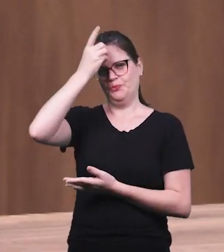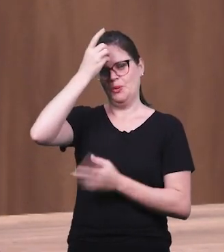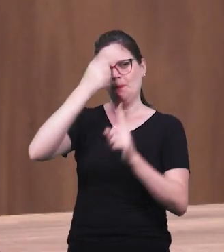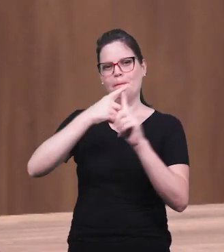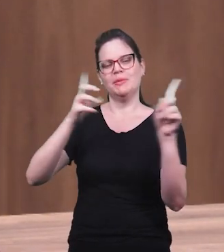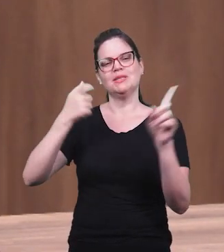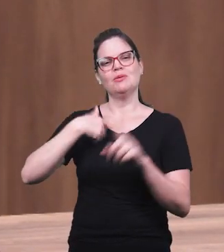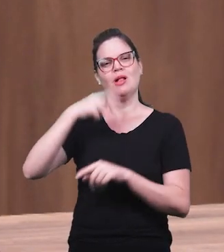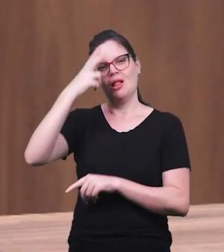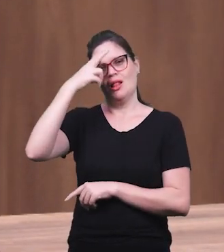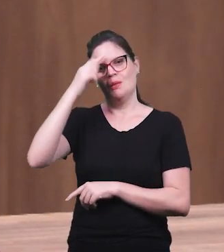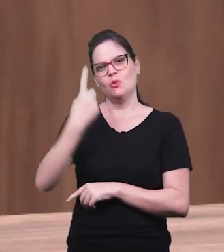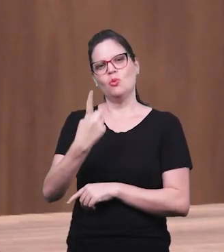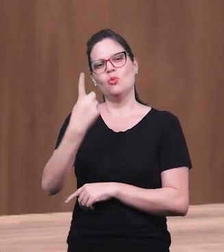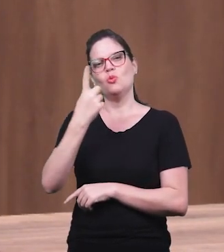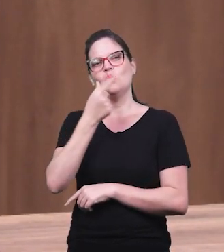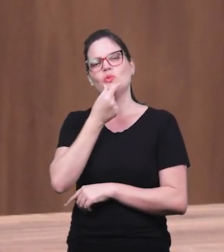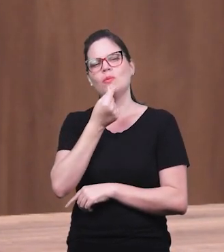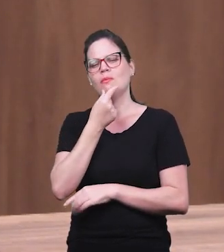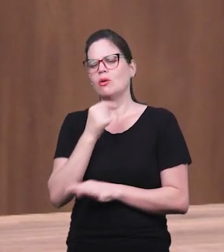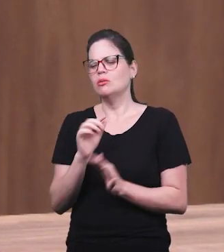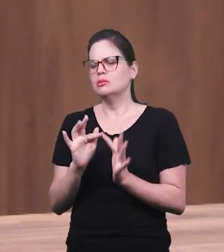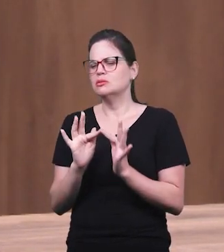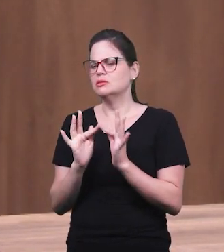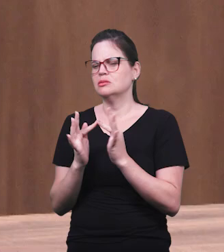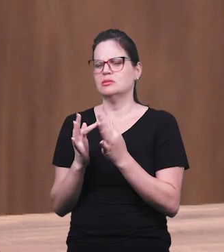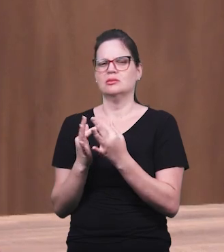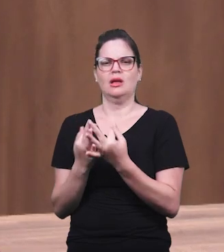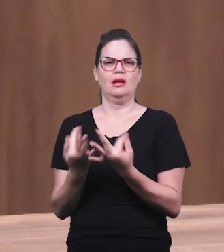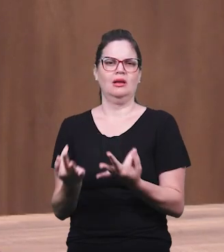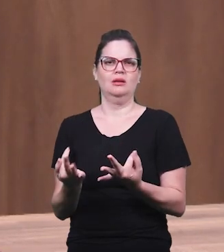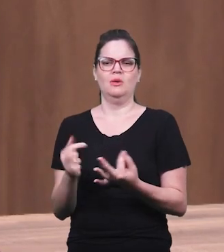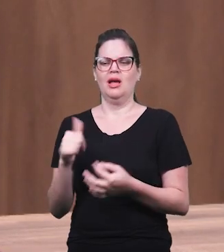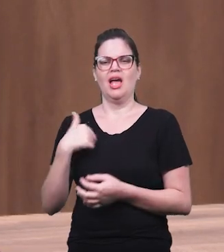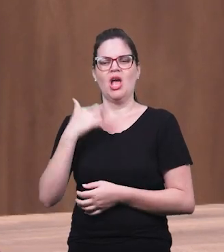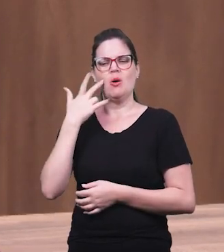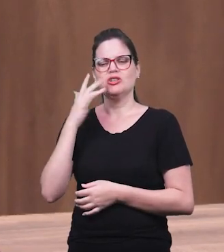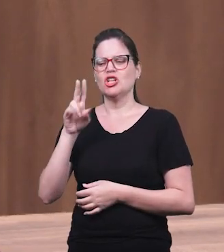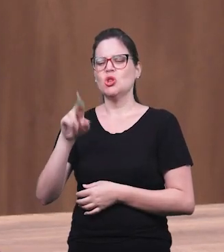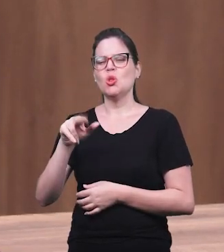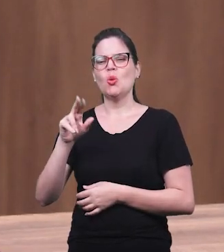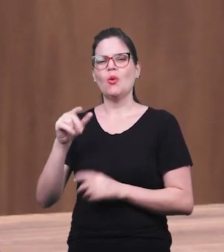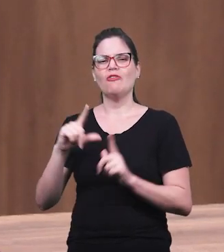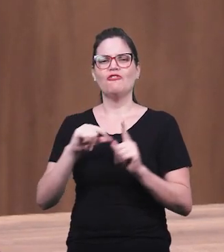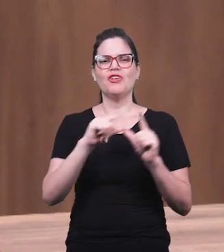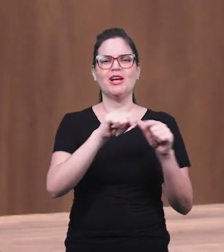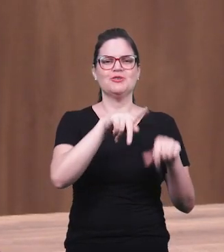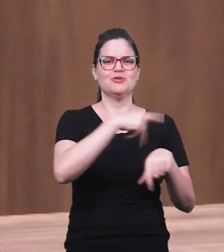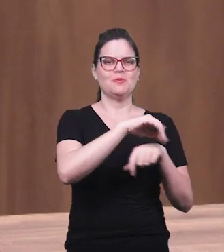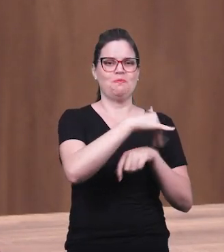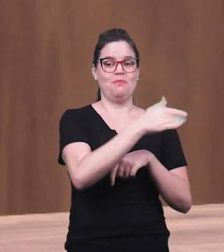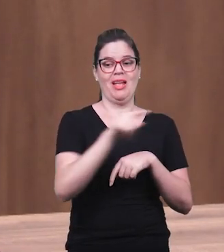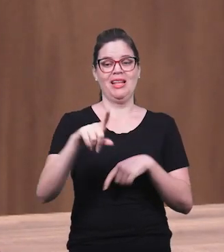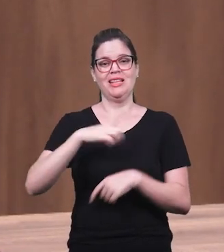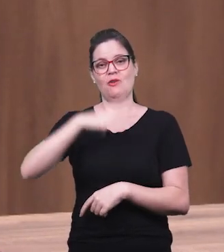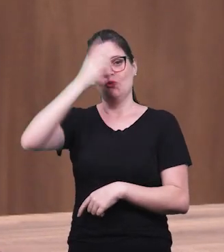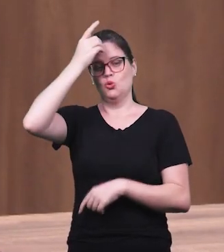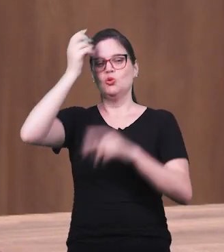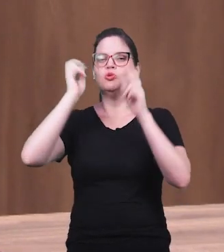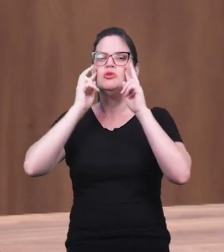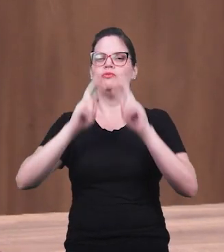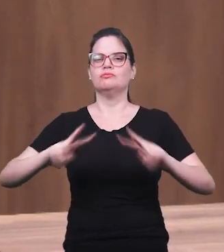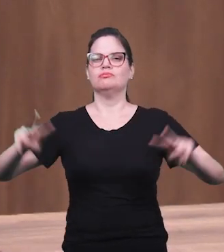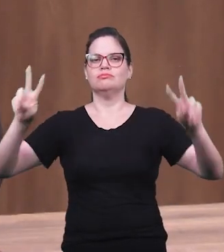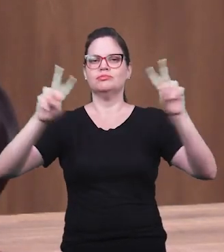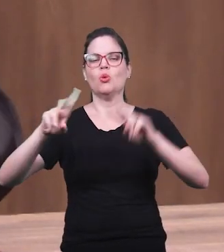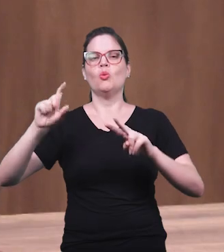Eu me lembro que um irmão muito simples, sabe, que acho que nunca viajou para o exterior, ele teve uma visão, ele me